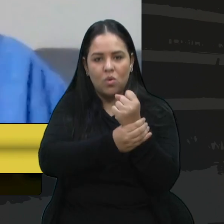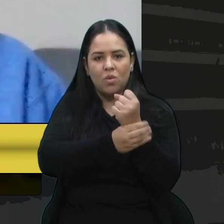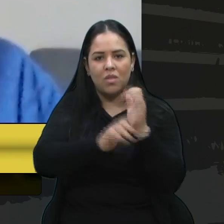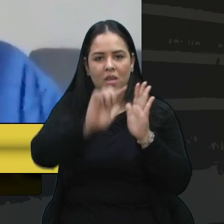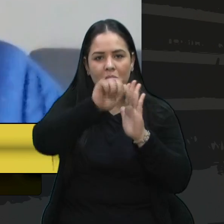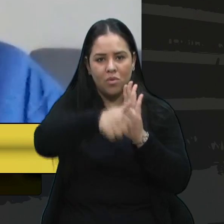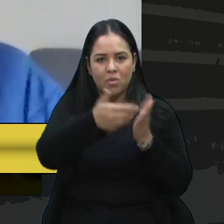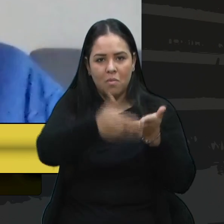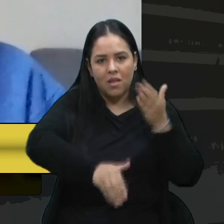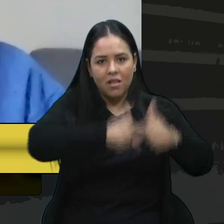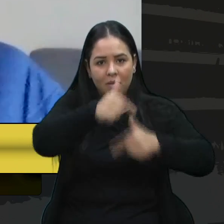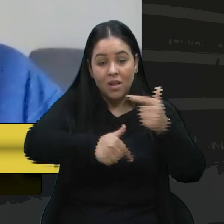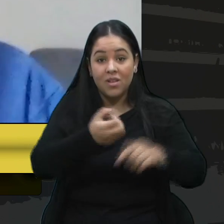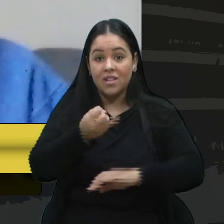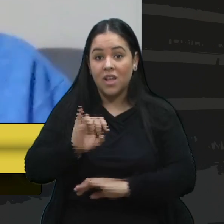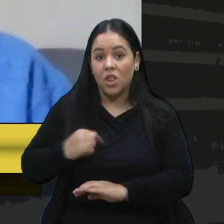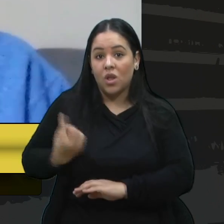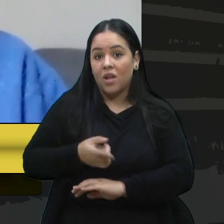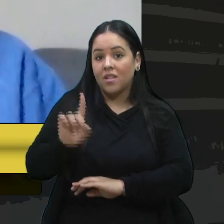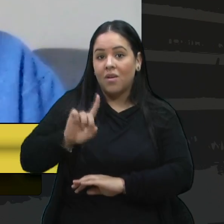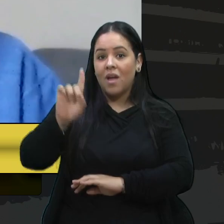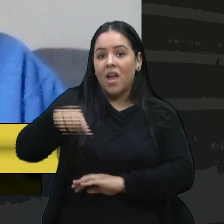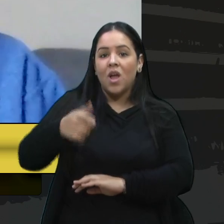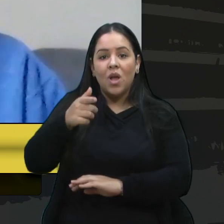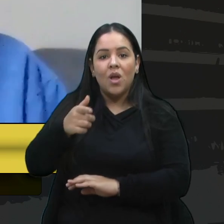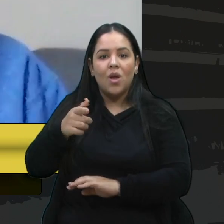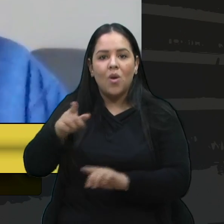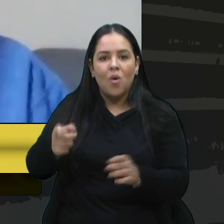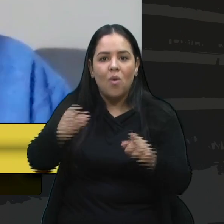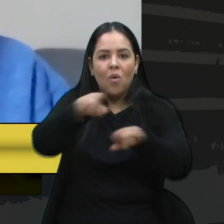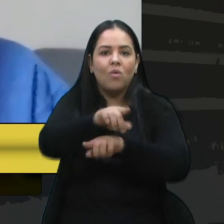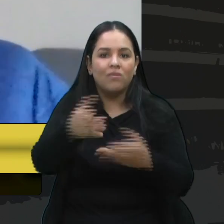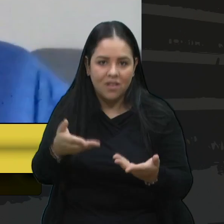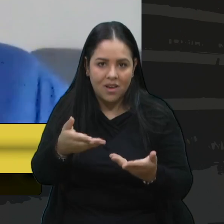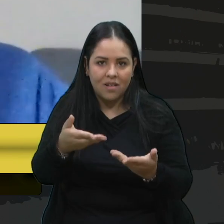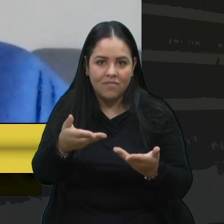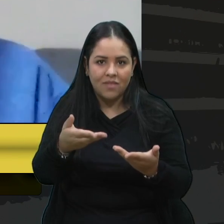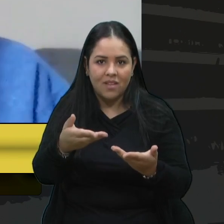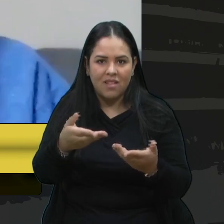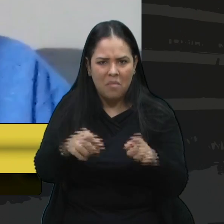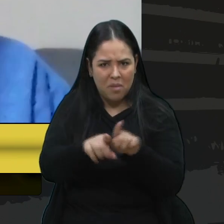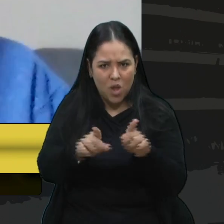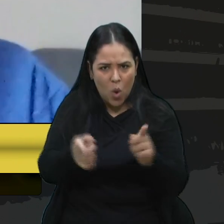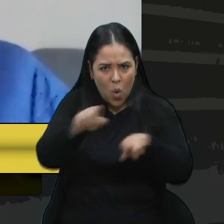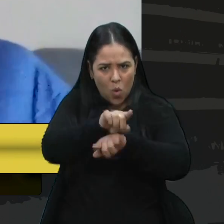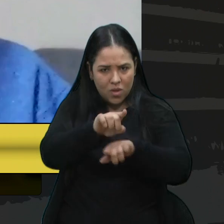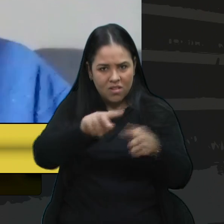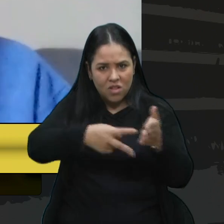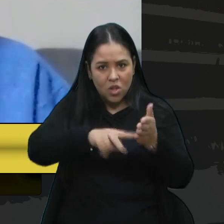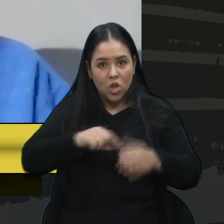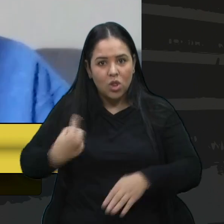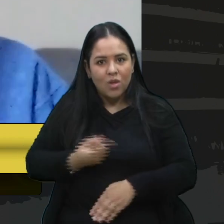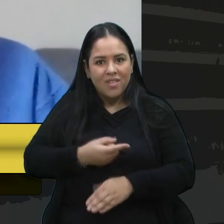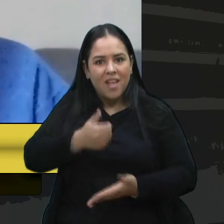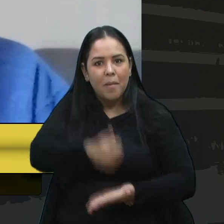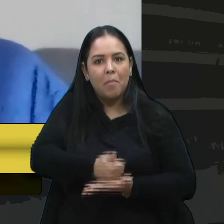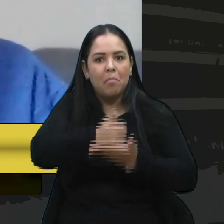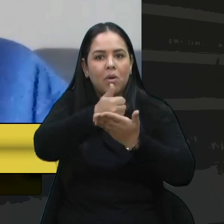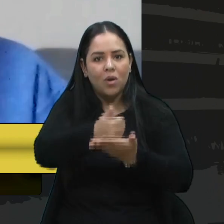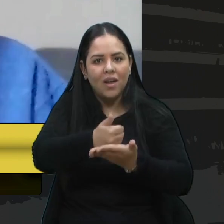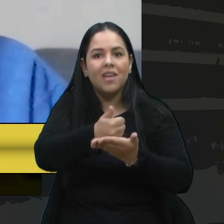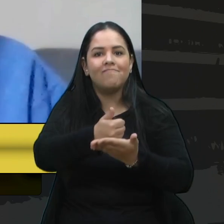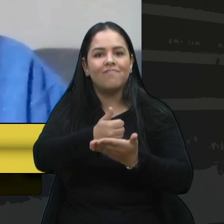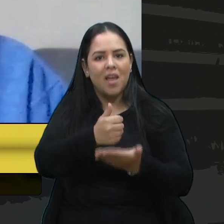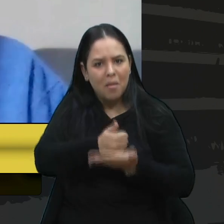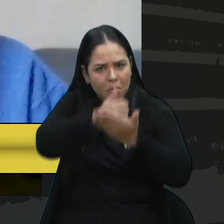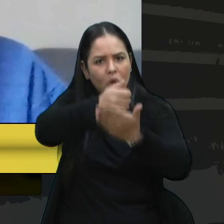e quero acreditar que não, a gente não é contra sindicato. Ao contrário, a gente é a favor da luta, a favor